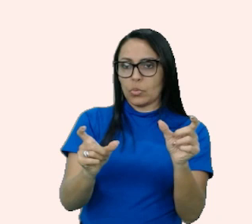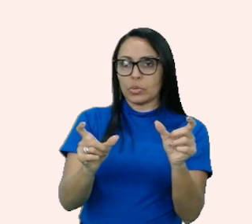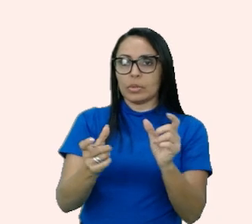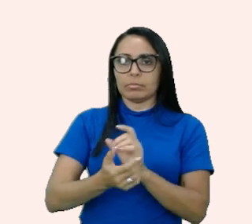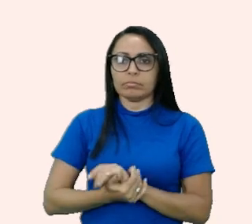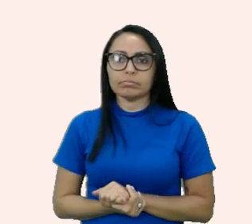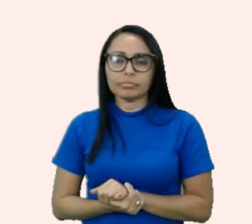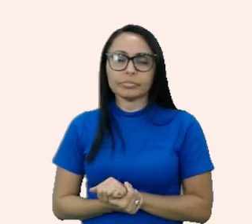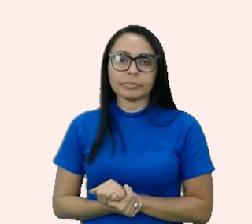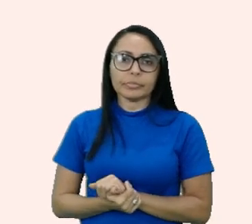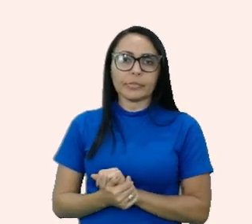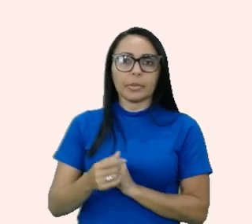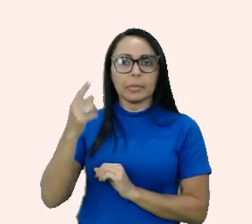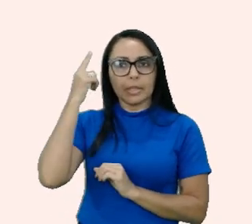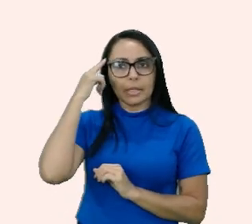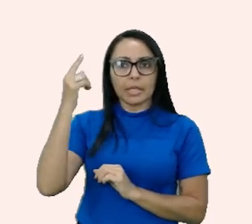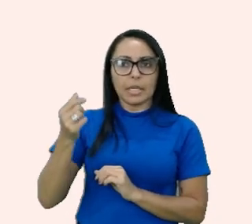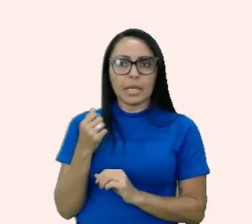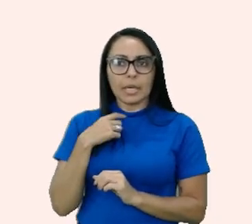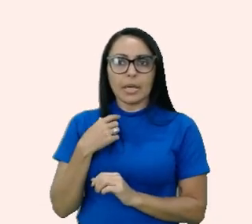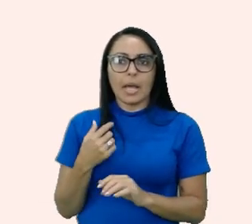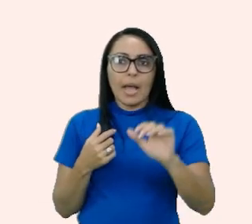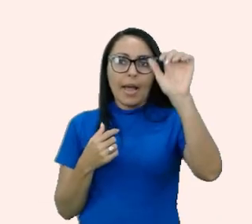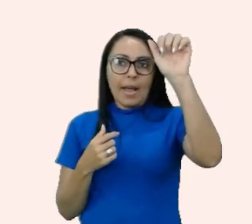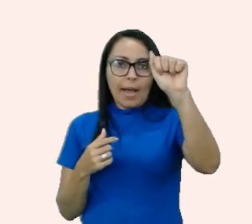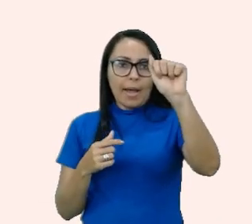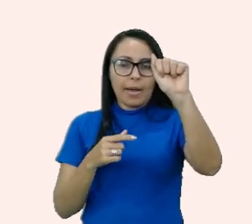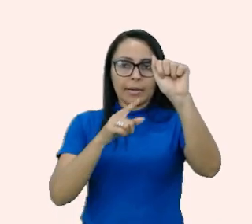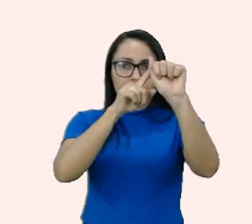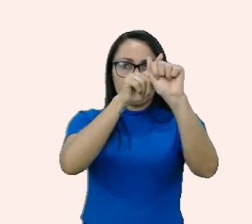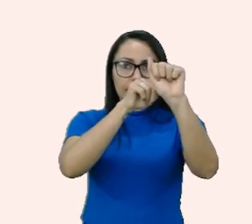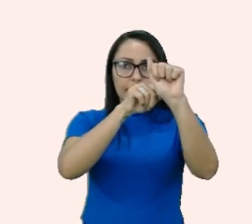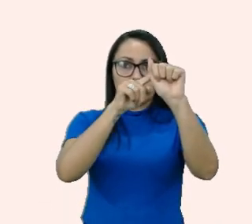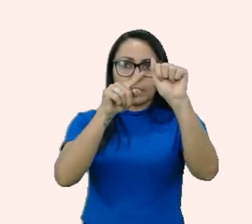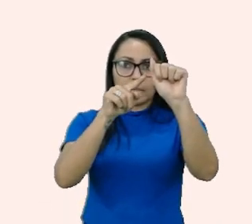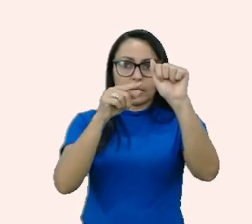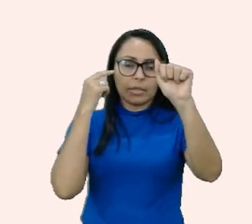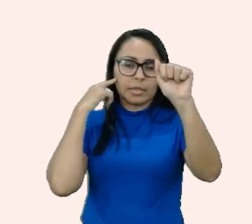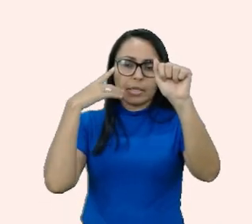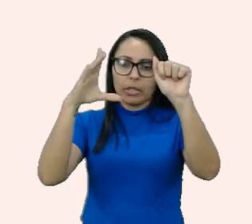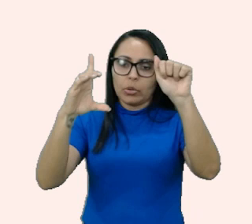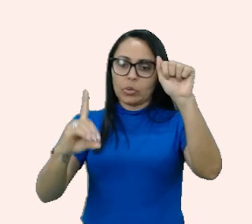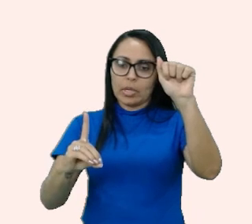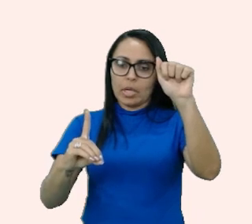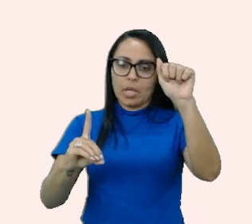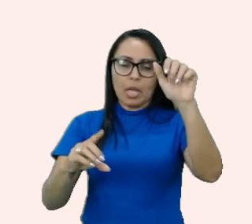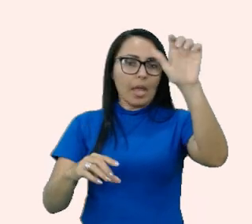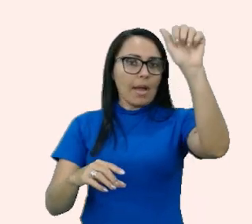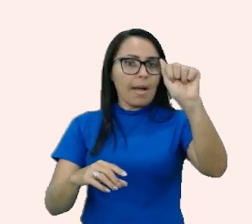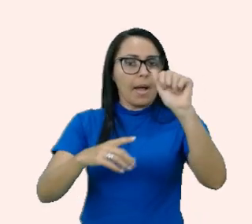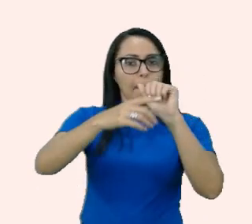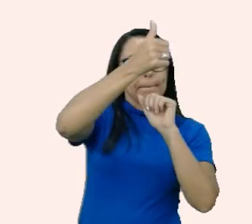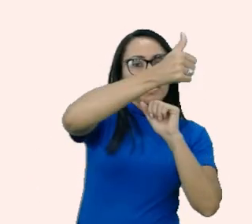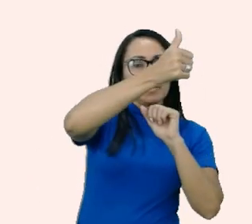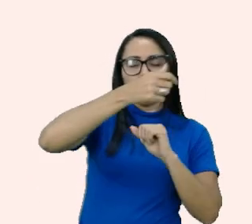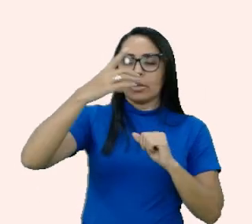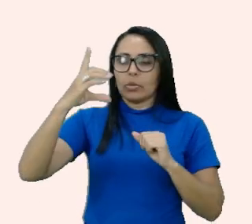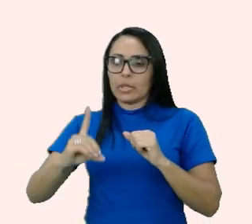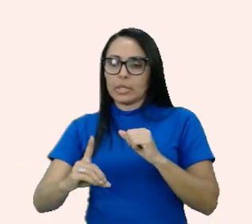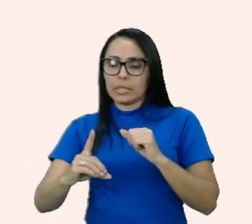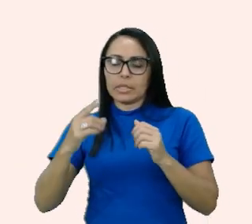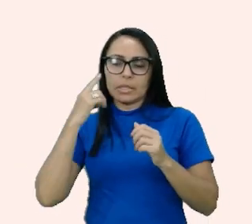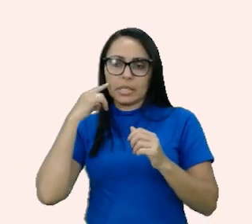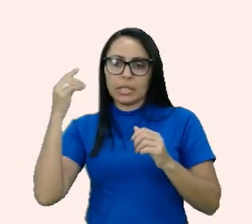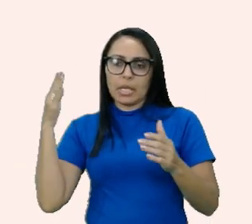Pense comigo. A é o primeiro elemento, D é o último. Ó, A está para B, assim como C está